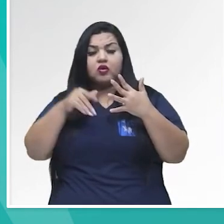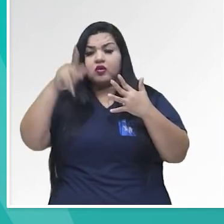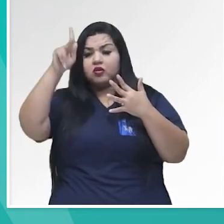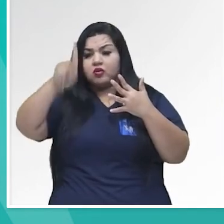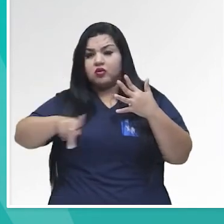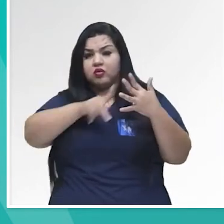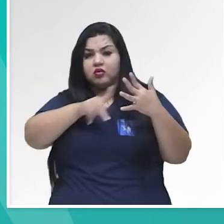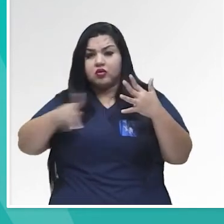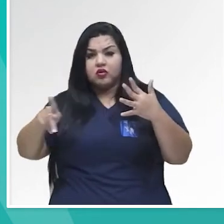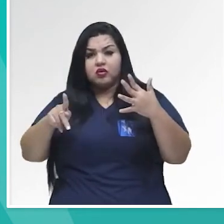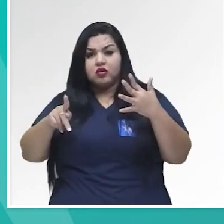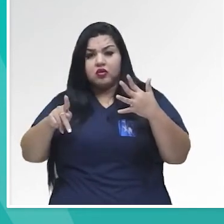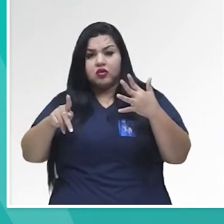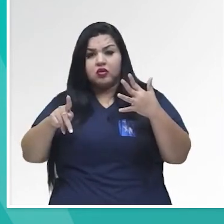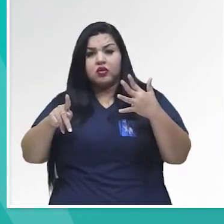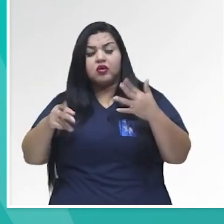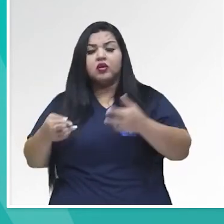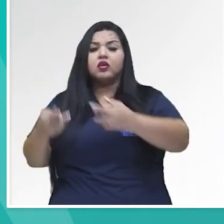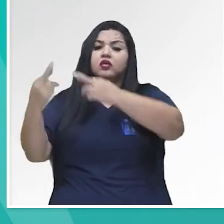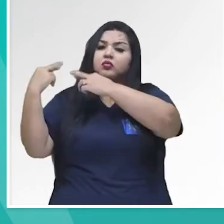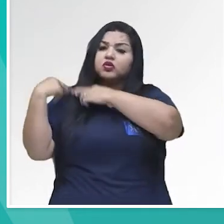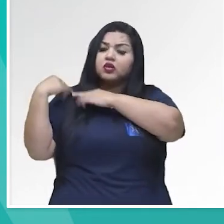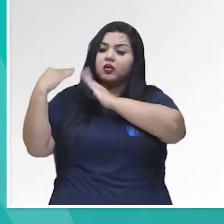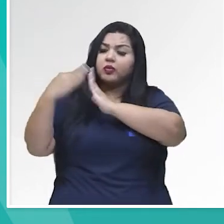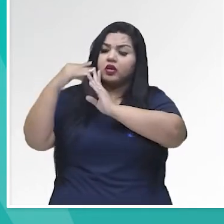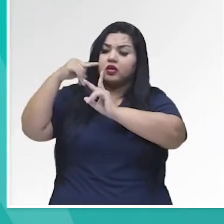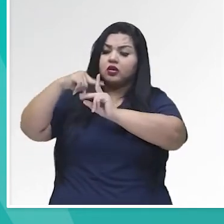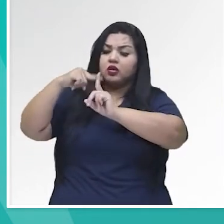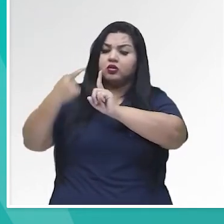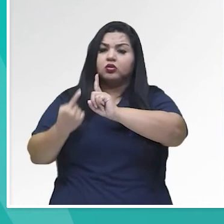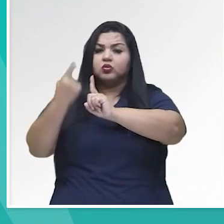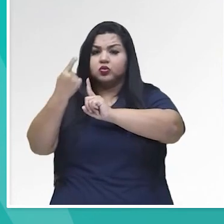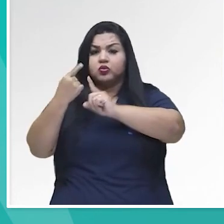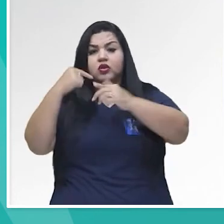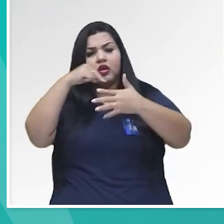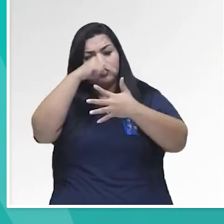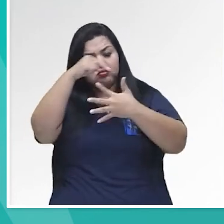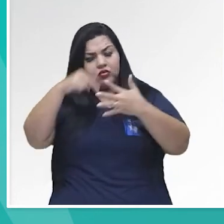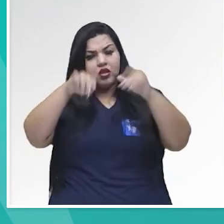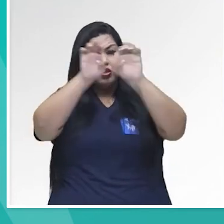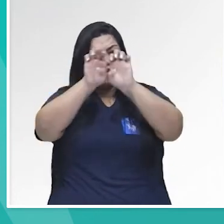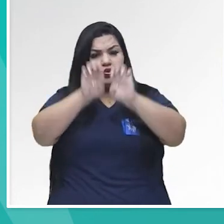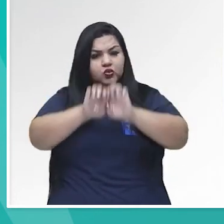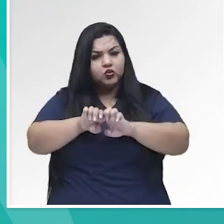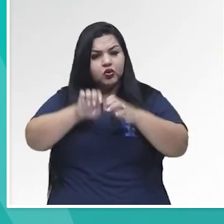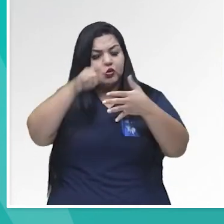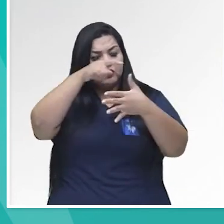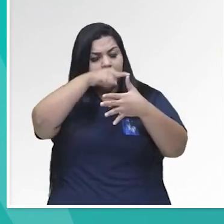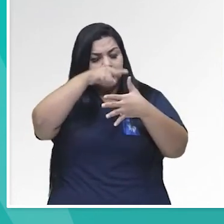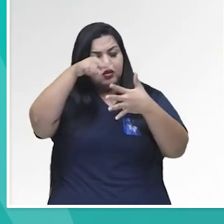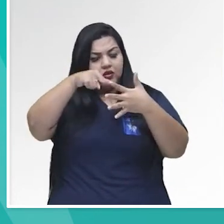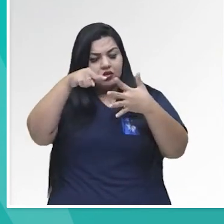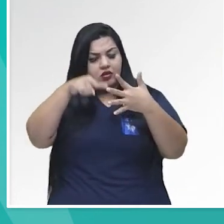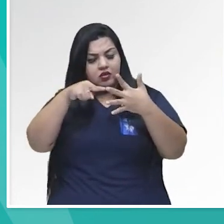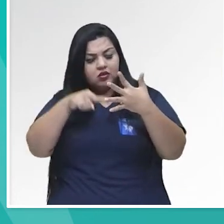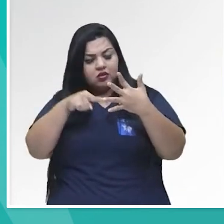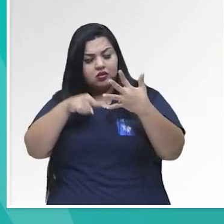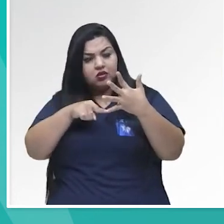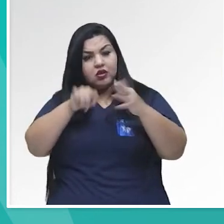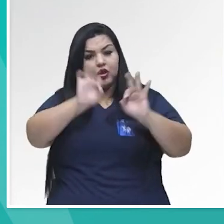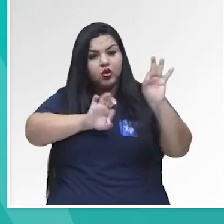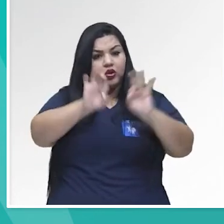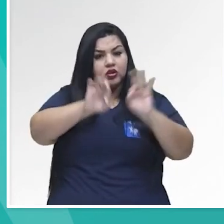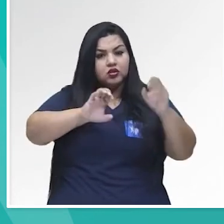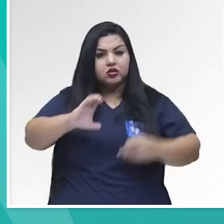pároco, que vai ser responsável pelas paróquias. Essa estrutura aqui, de certa forma, de organização do clero da Igreja